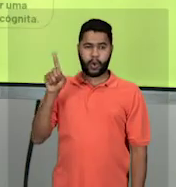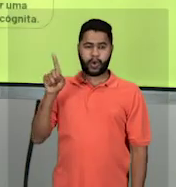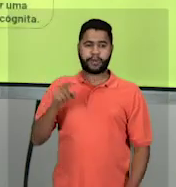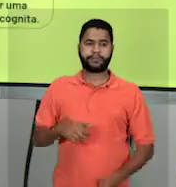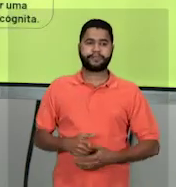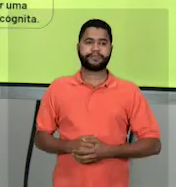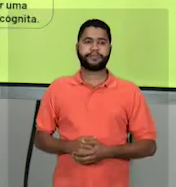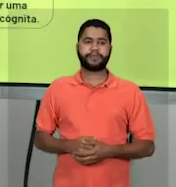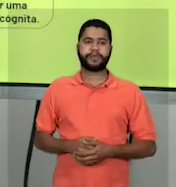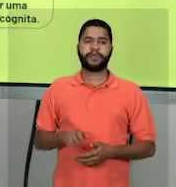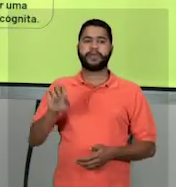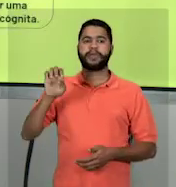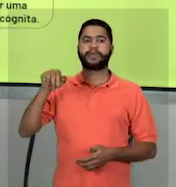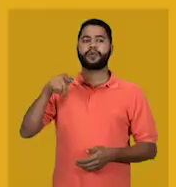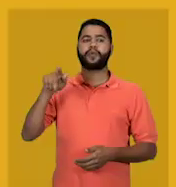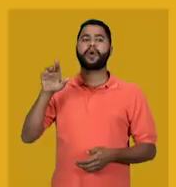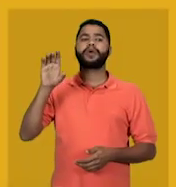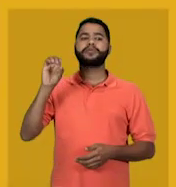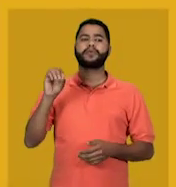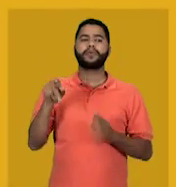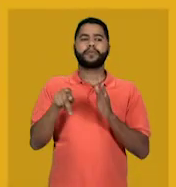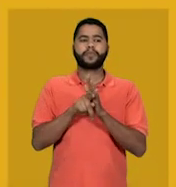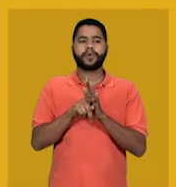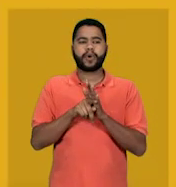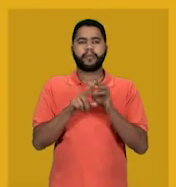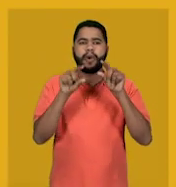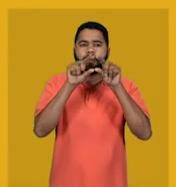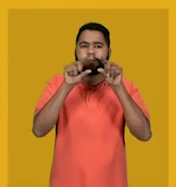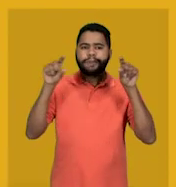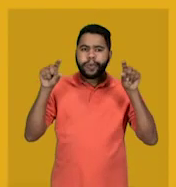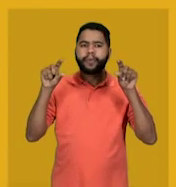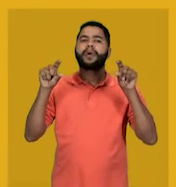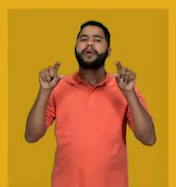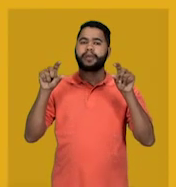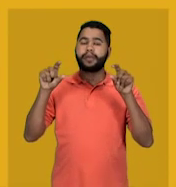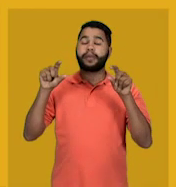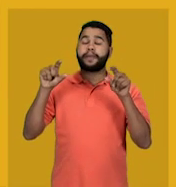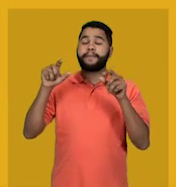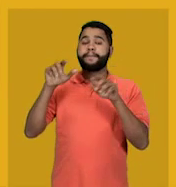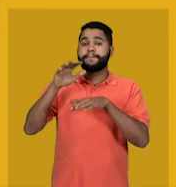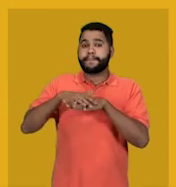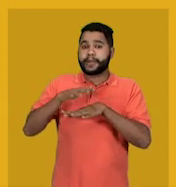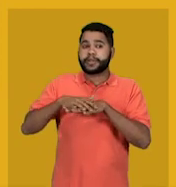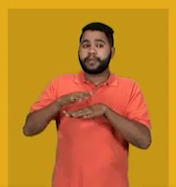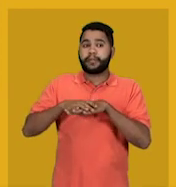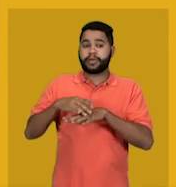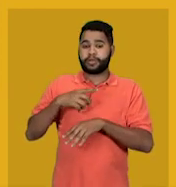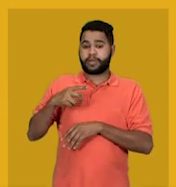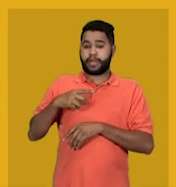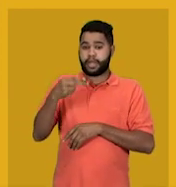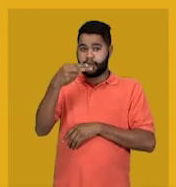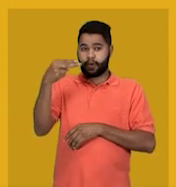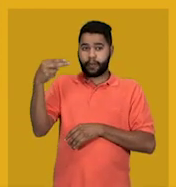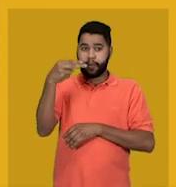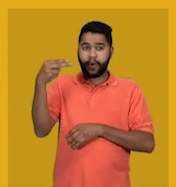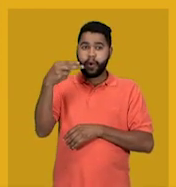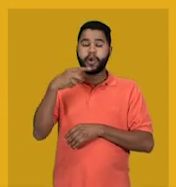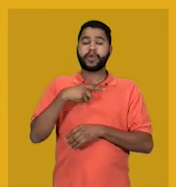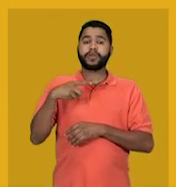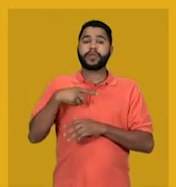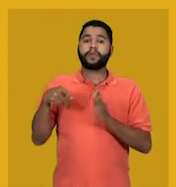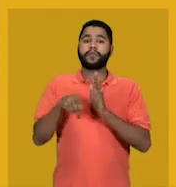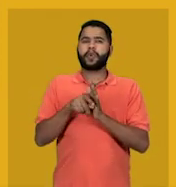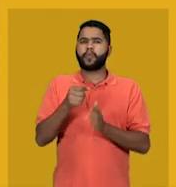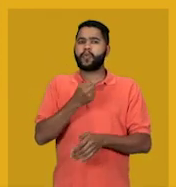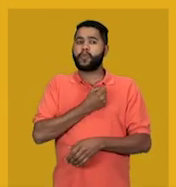na tela aqui ó equação é uma sim a matemática expressa por uma igualdade e apresenta pelo menos um